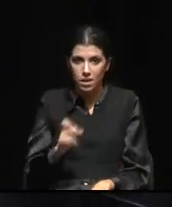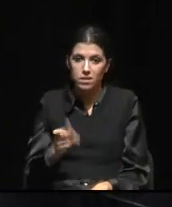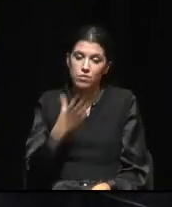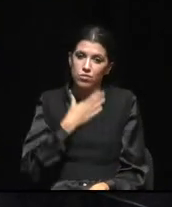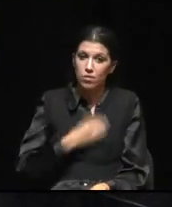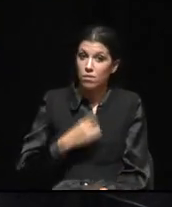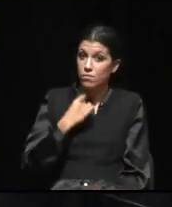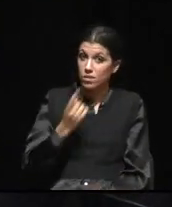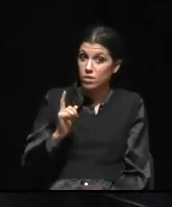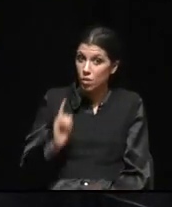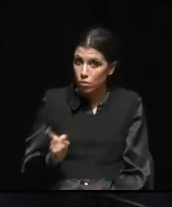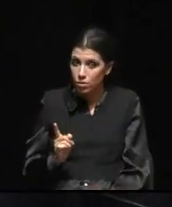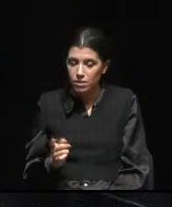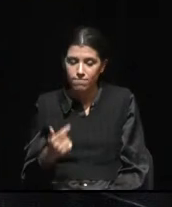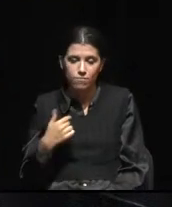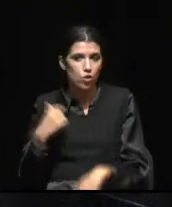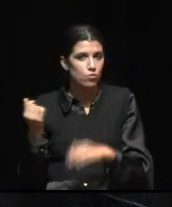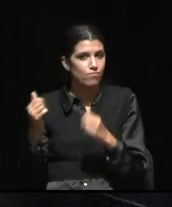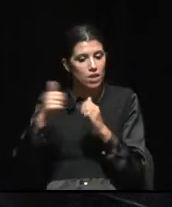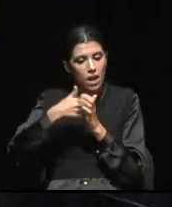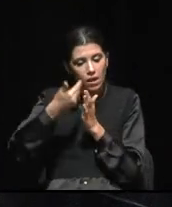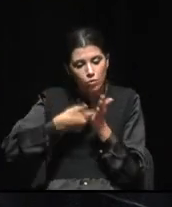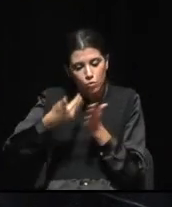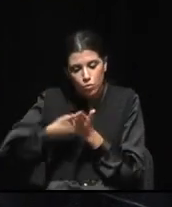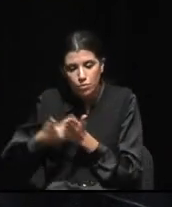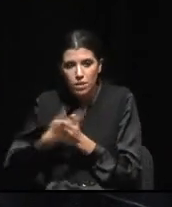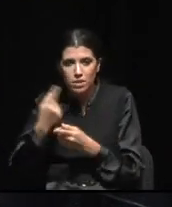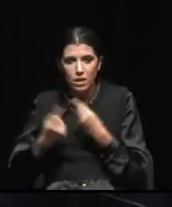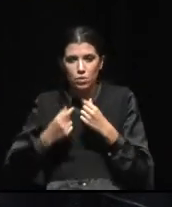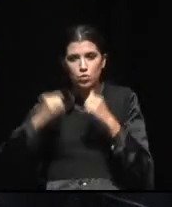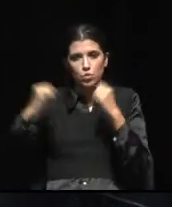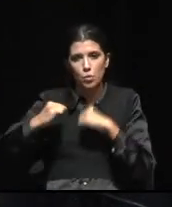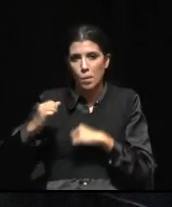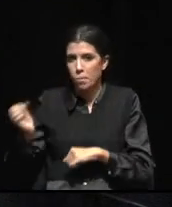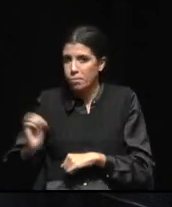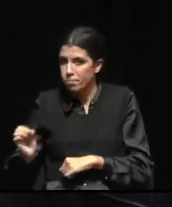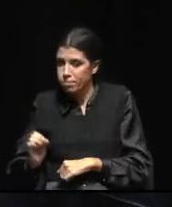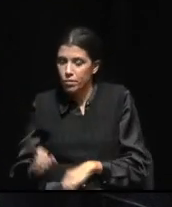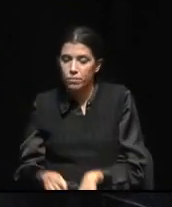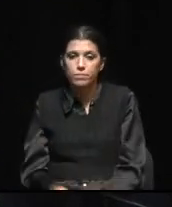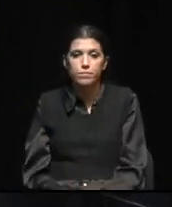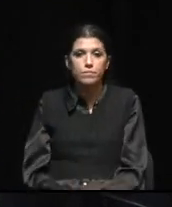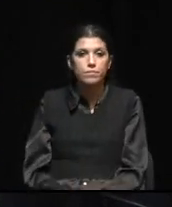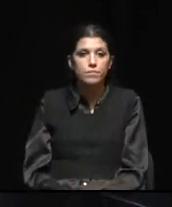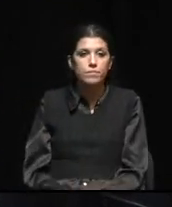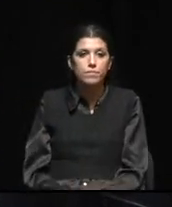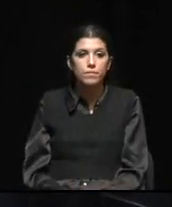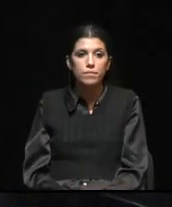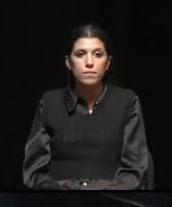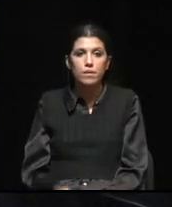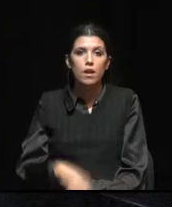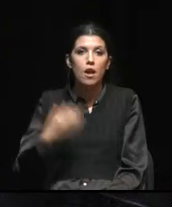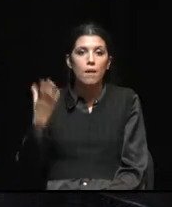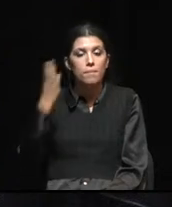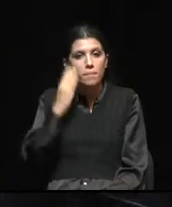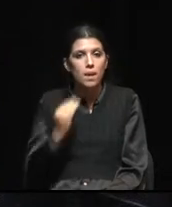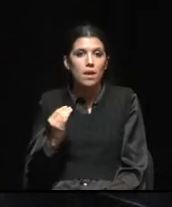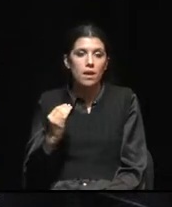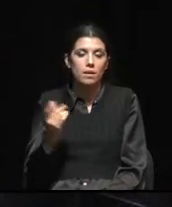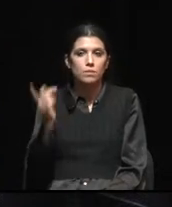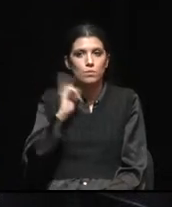de dizer que não estamos de acordo com algumas análises e formulações contidas nesses documentos pensamos que é